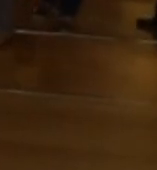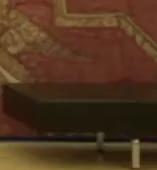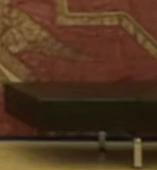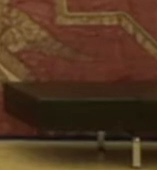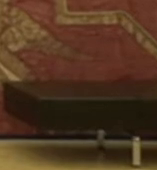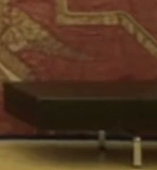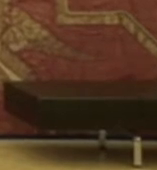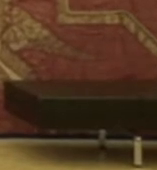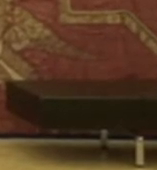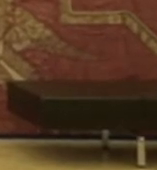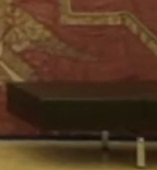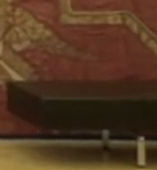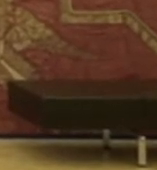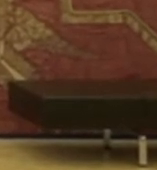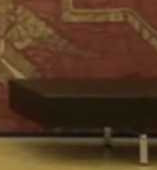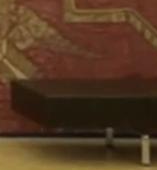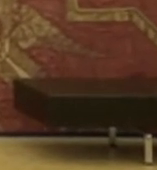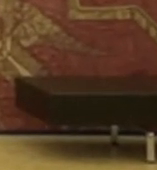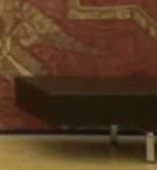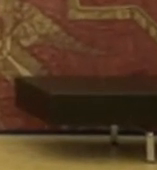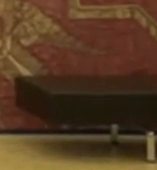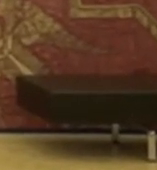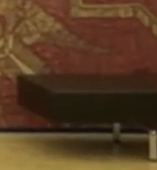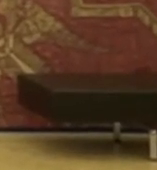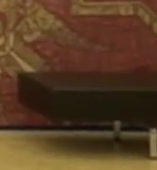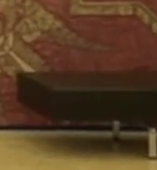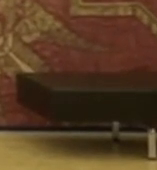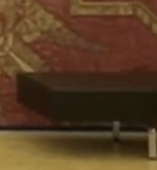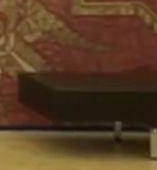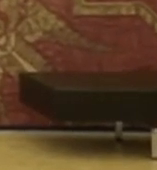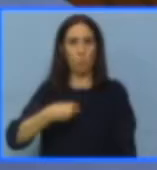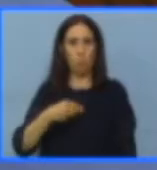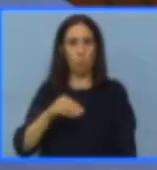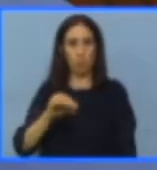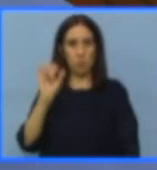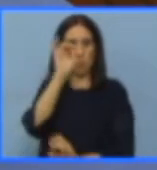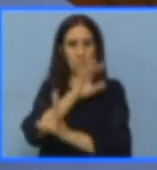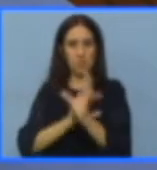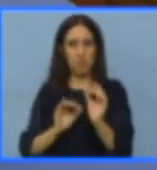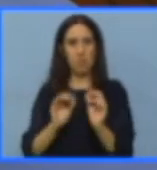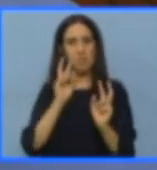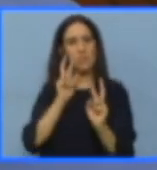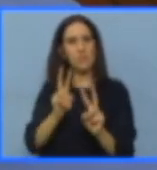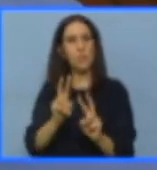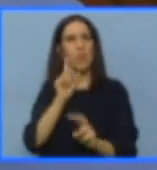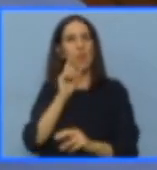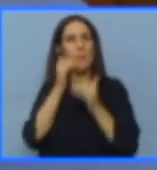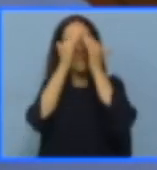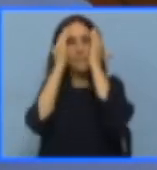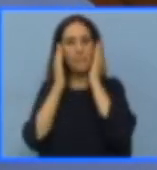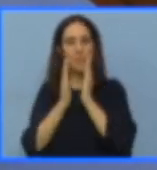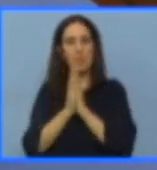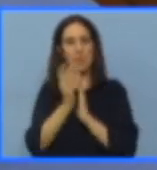temático, o que é a forma como o mundo ocidental viu a figura de Maria e o que nela